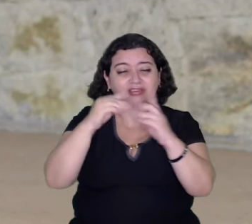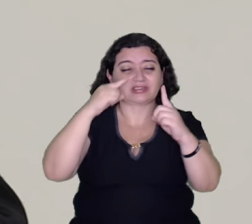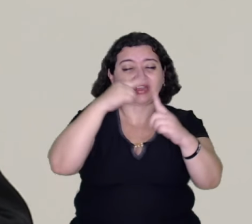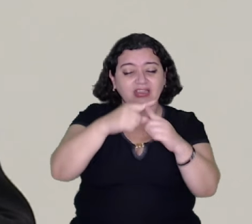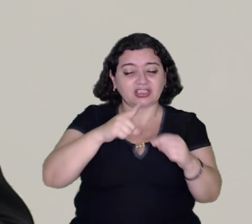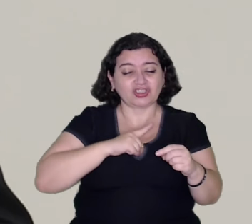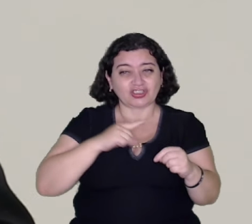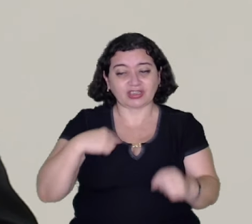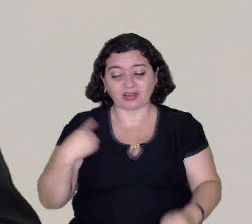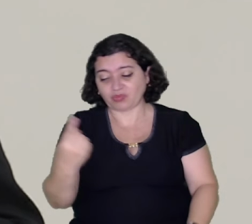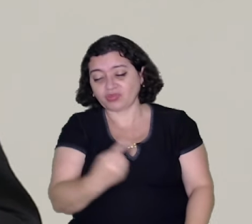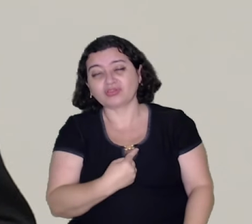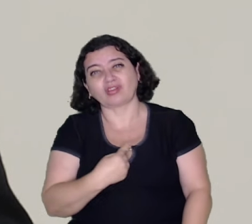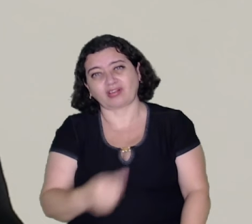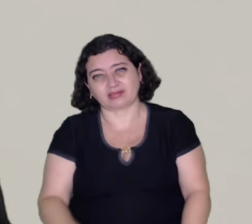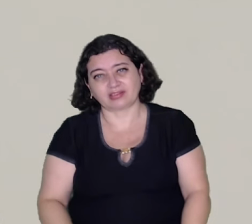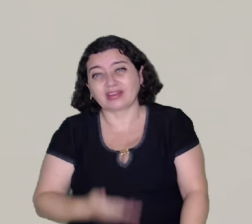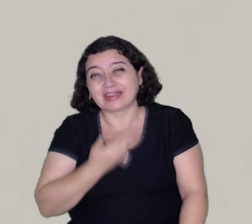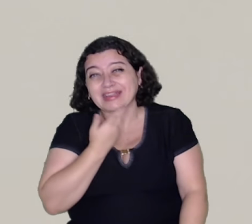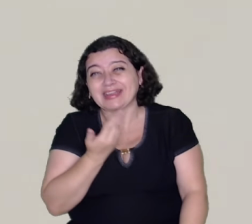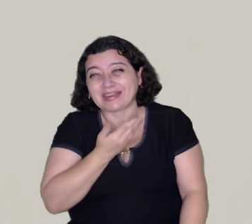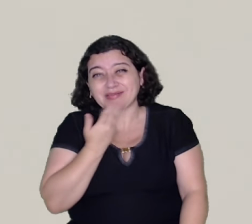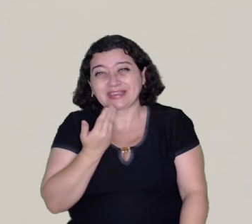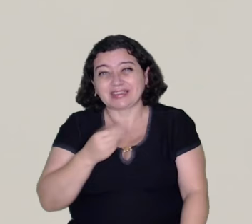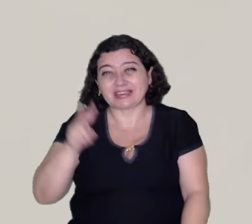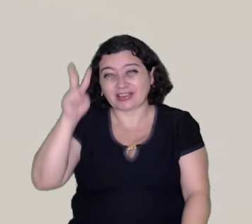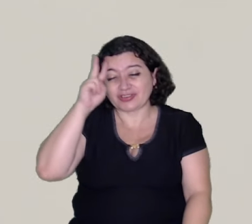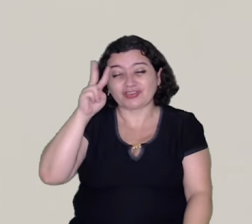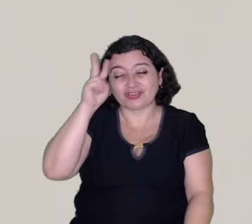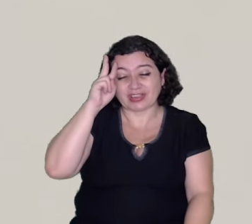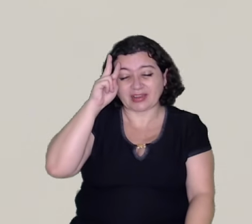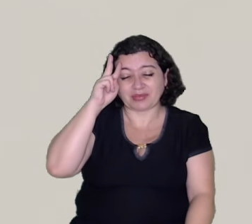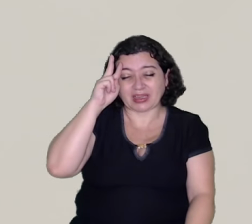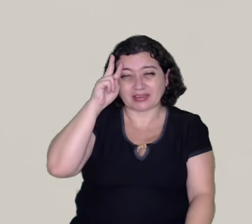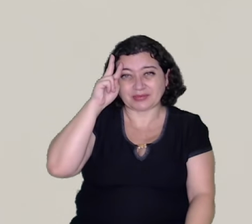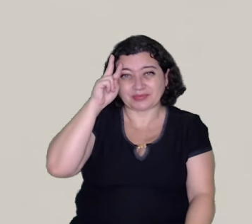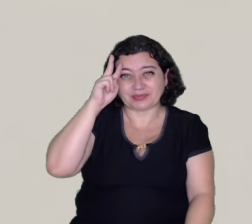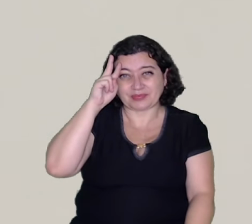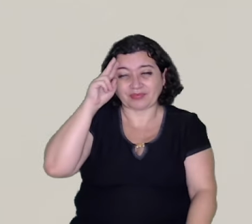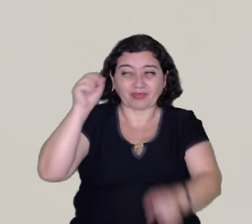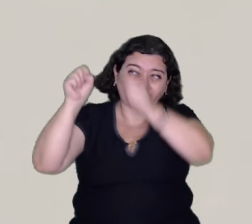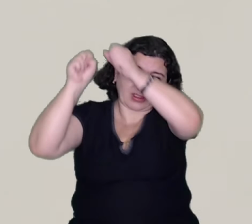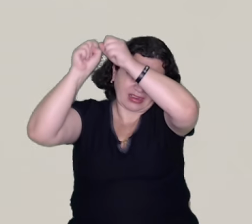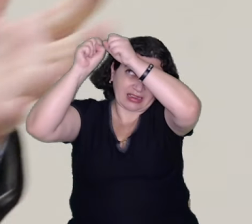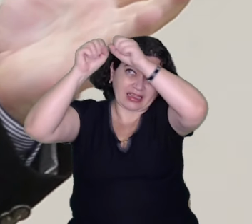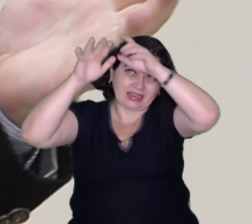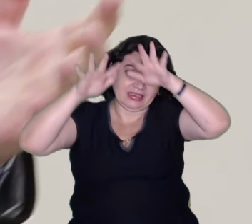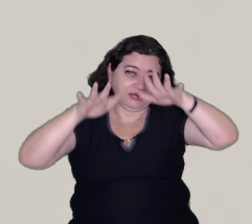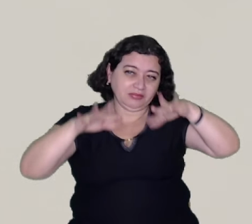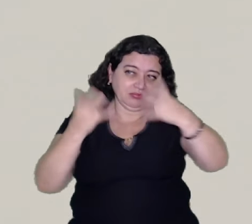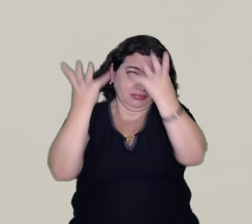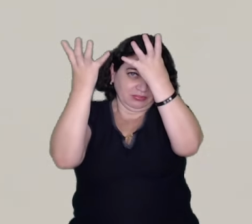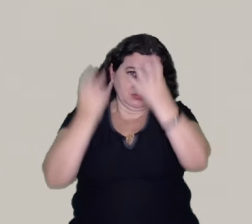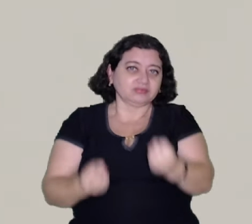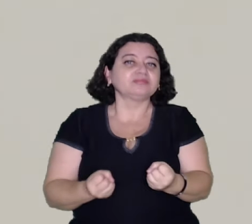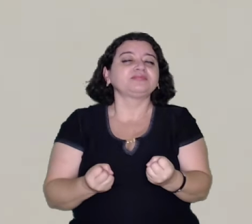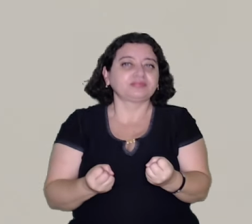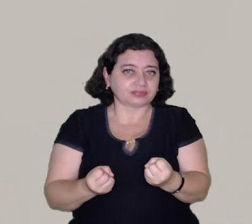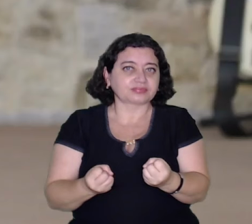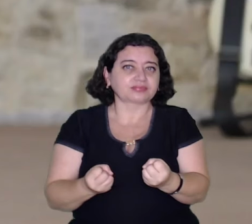nós, a facilidade de lembrar das bênçãos que temos recebido do